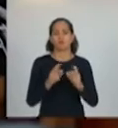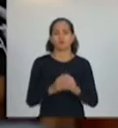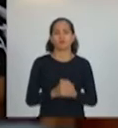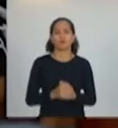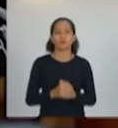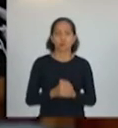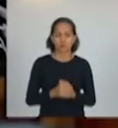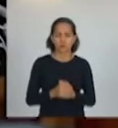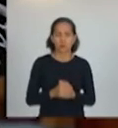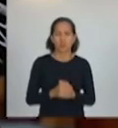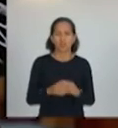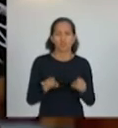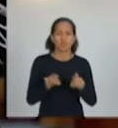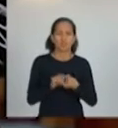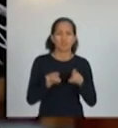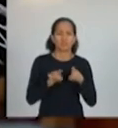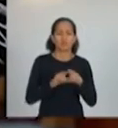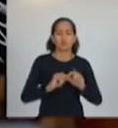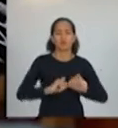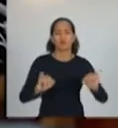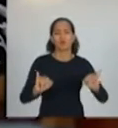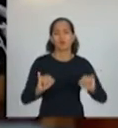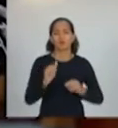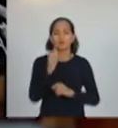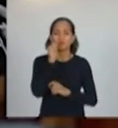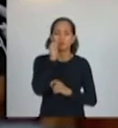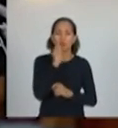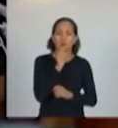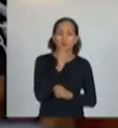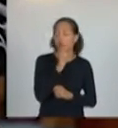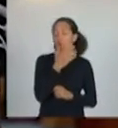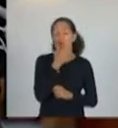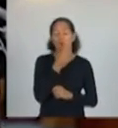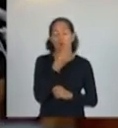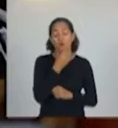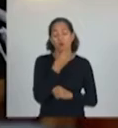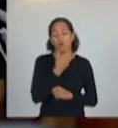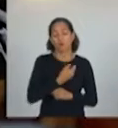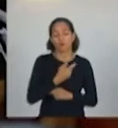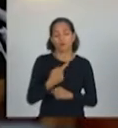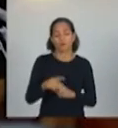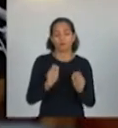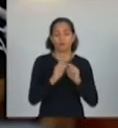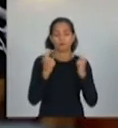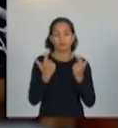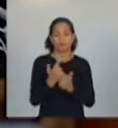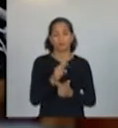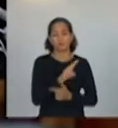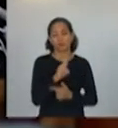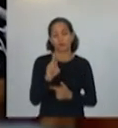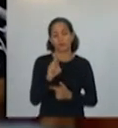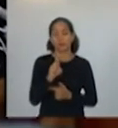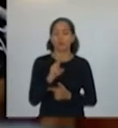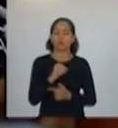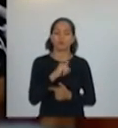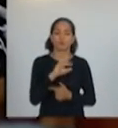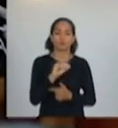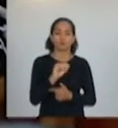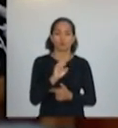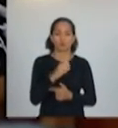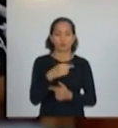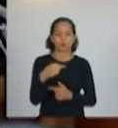também que informo o falecimento do nosso amigo servidor da Assembleia Legislativa, José Erildo